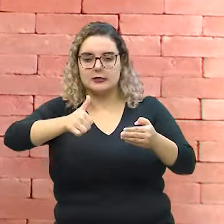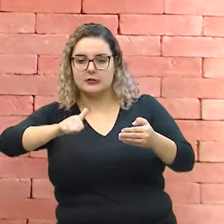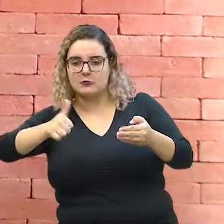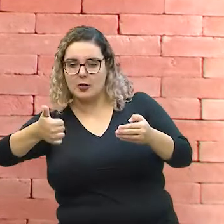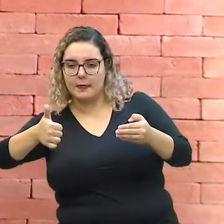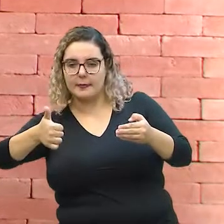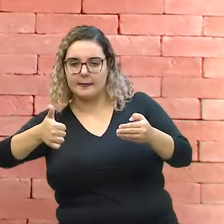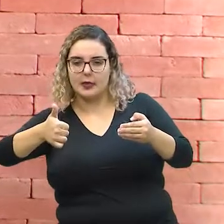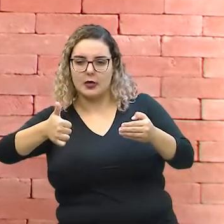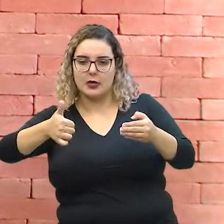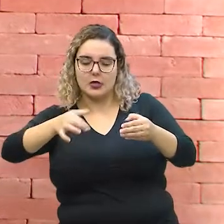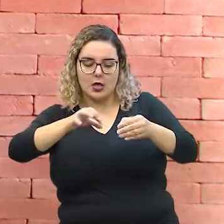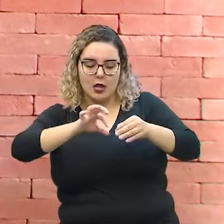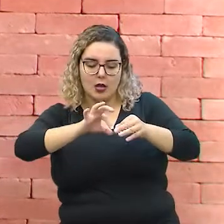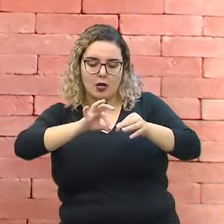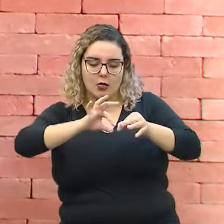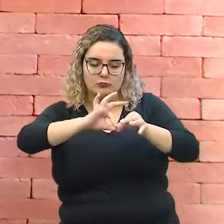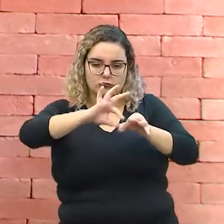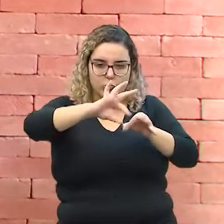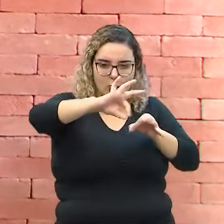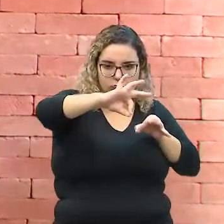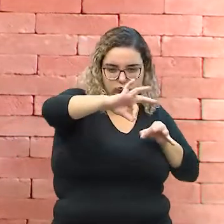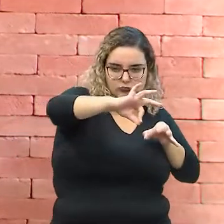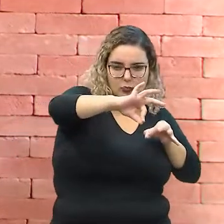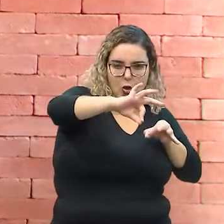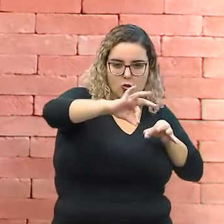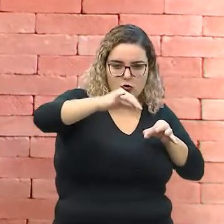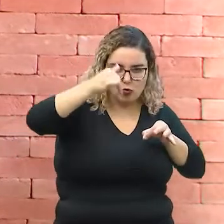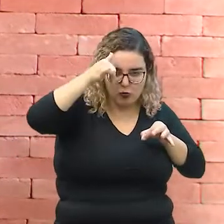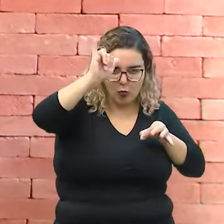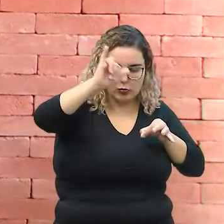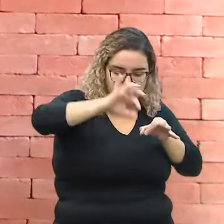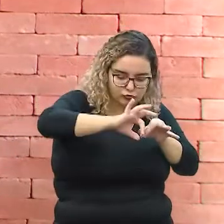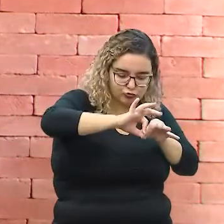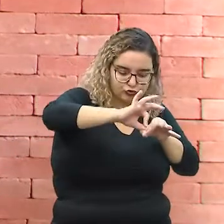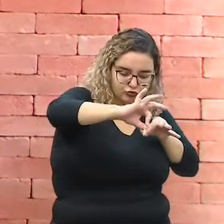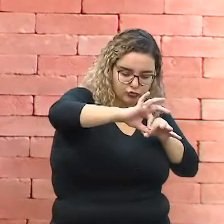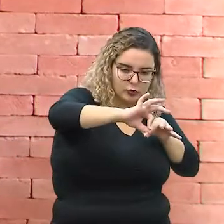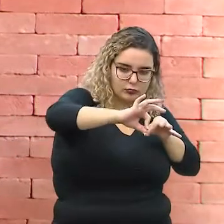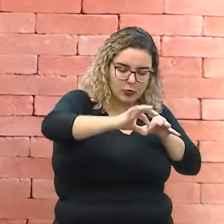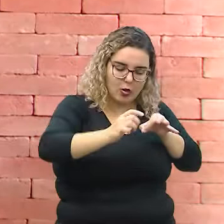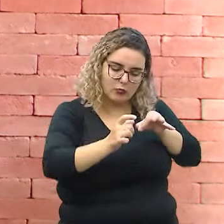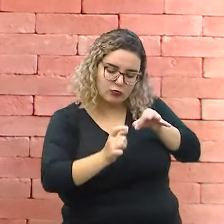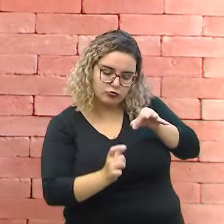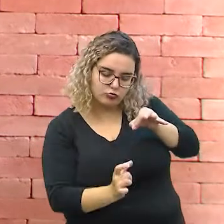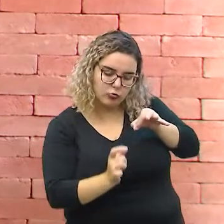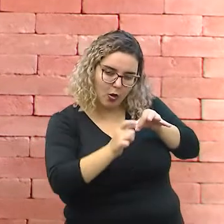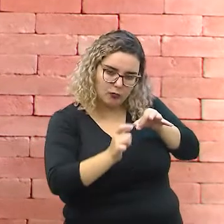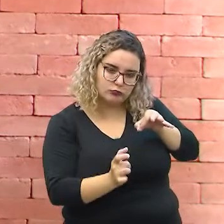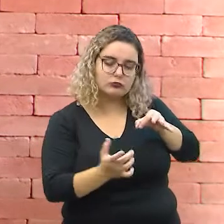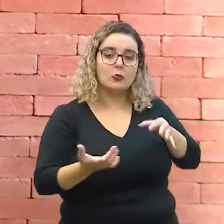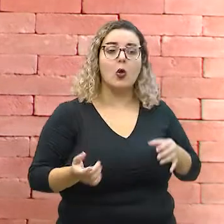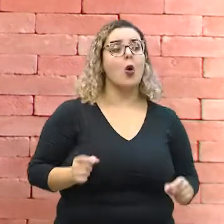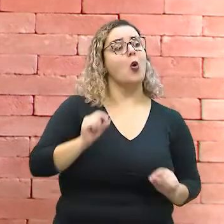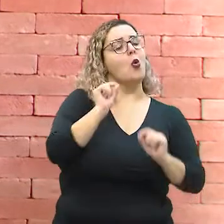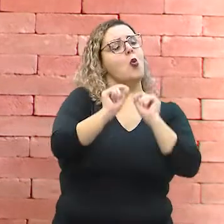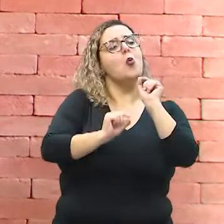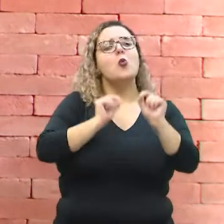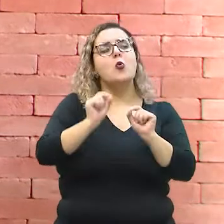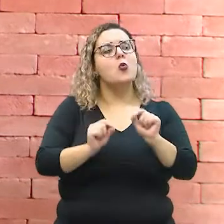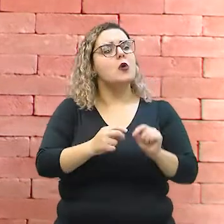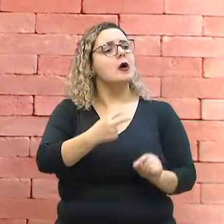ali uma parte muito suculenta, essa primeira parte do contrafilé. O que a gente não pode